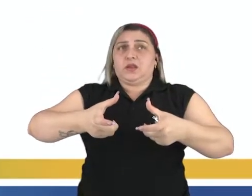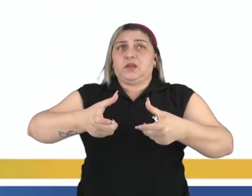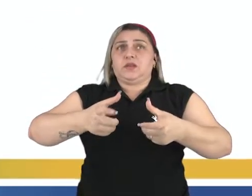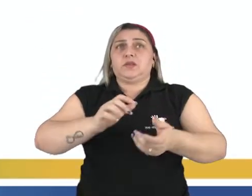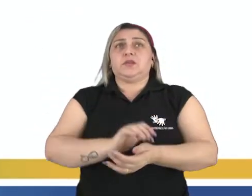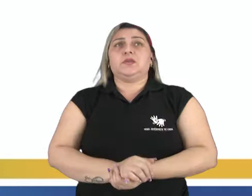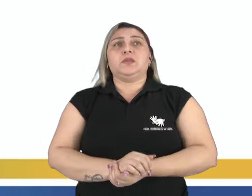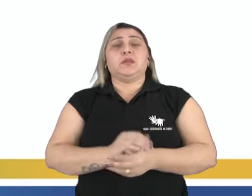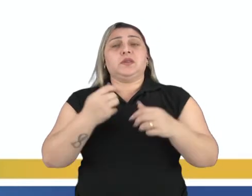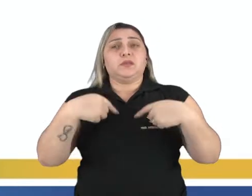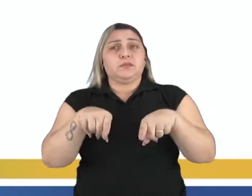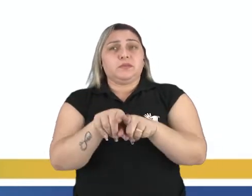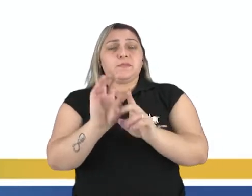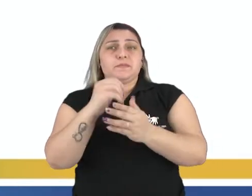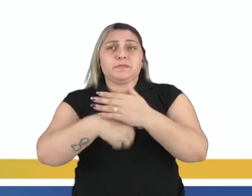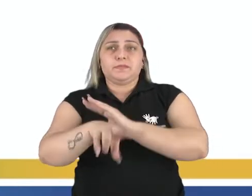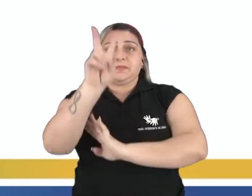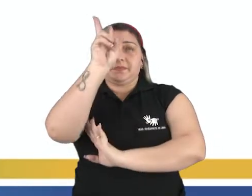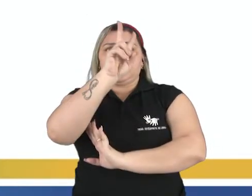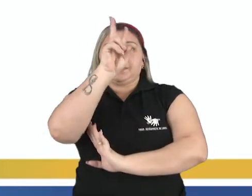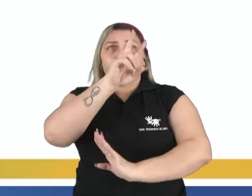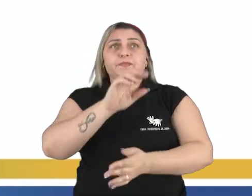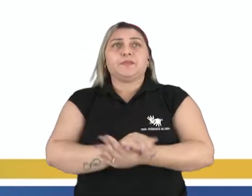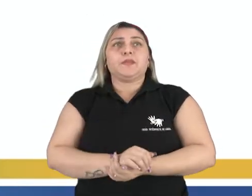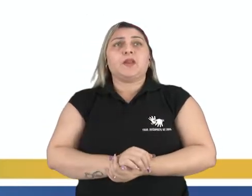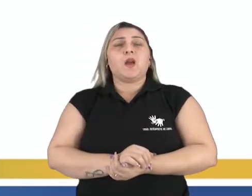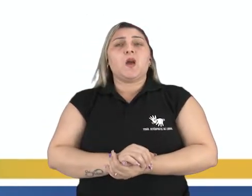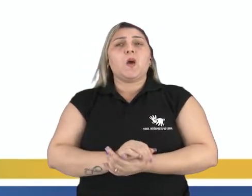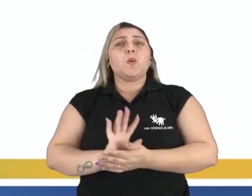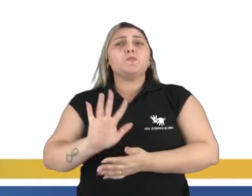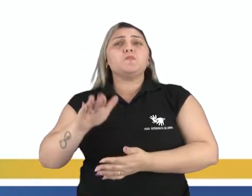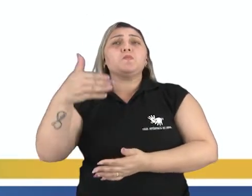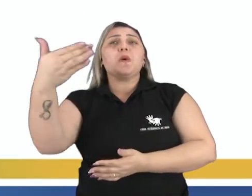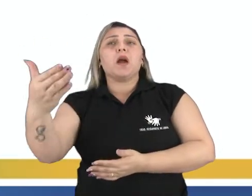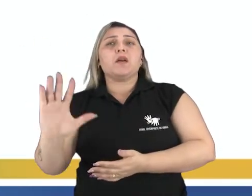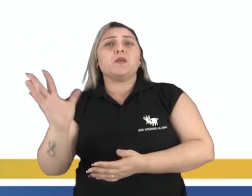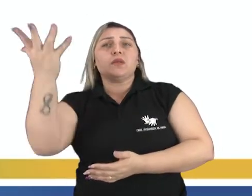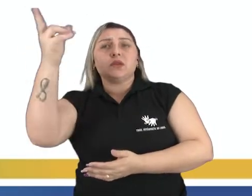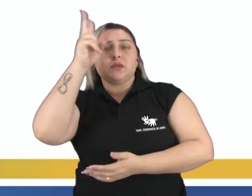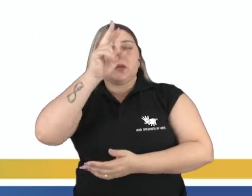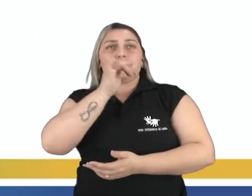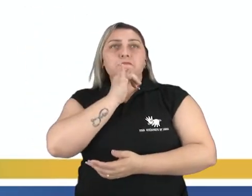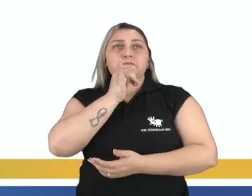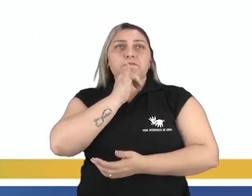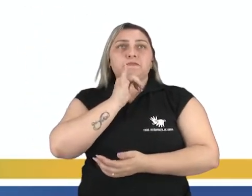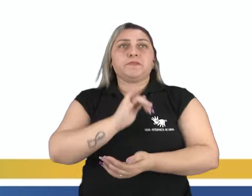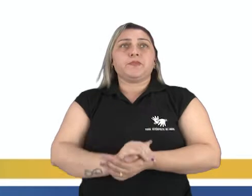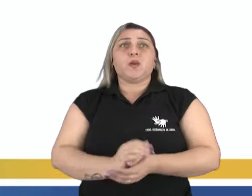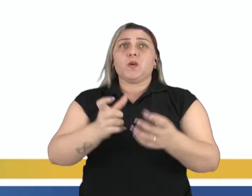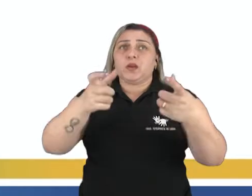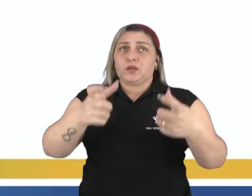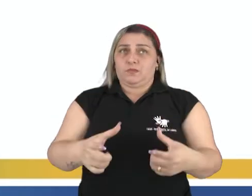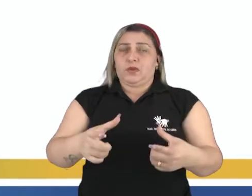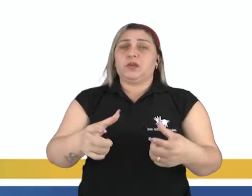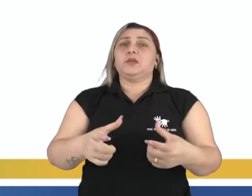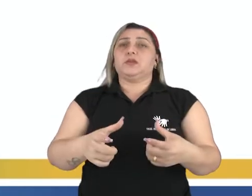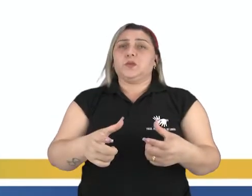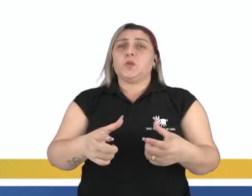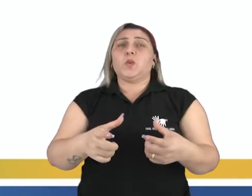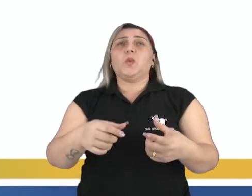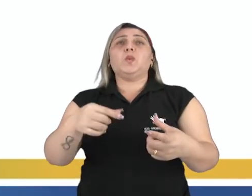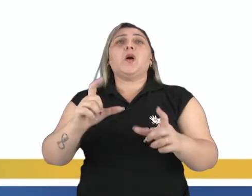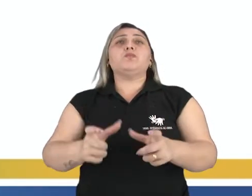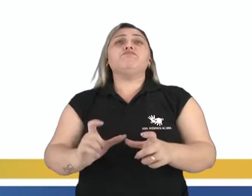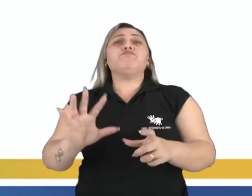então o tempo tem que estar presente dentro da história quando foi que aconteceu essa história né Por exemplo um espaço que marca